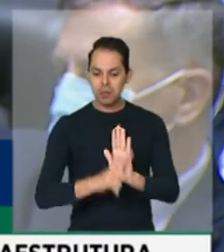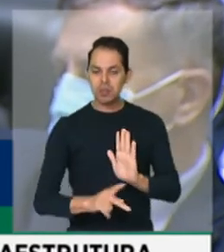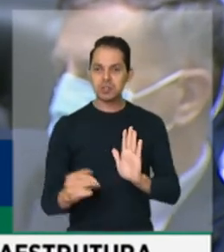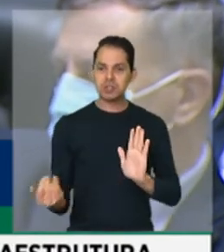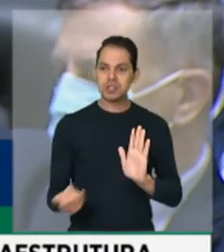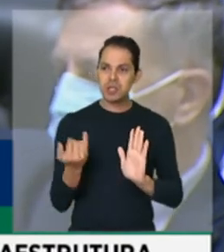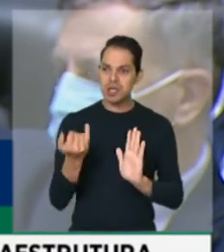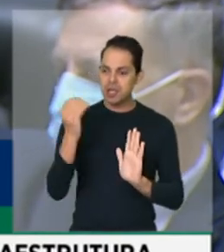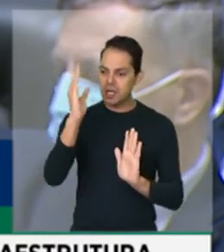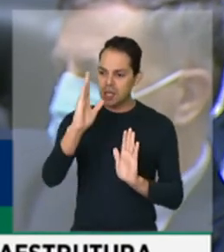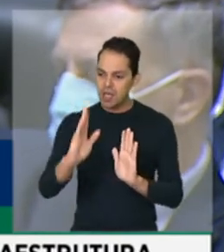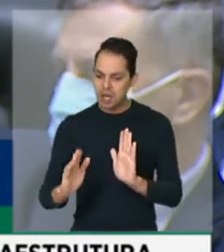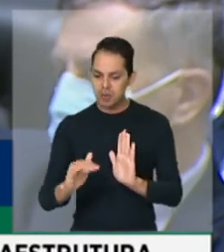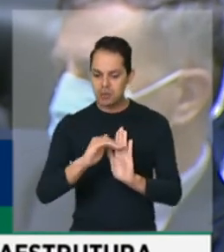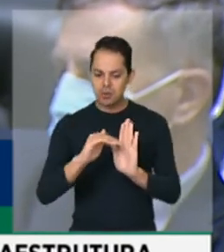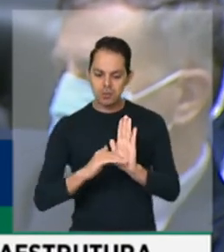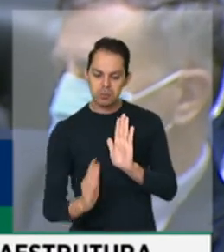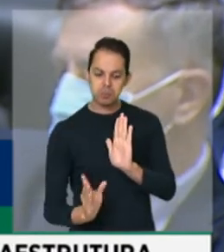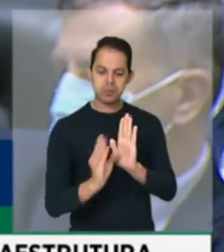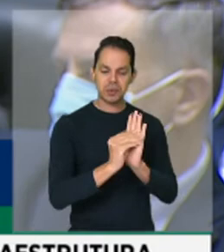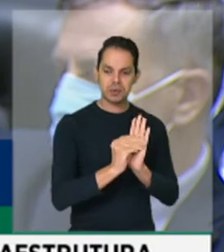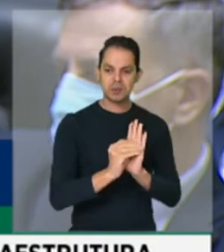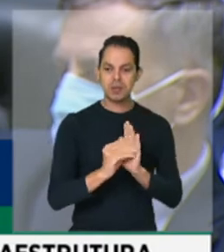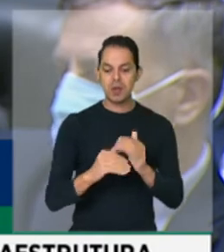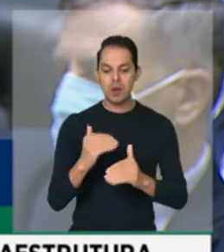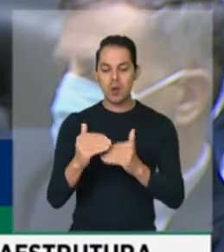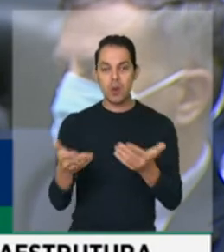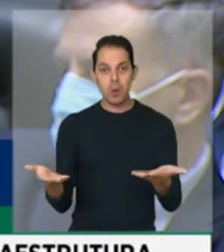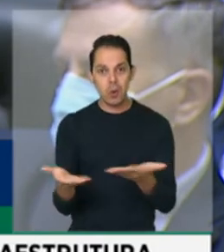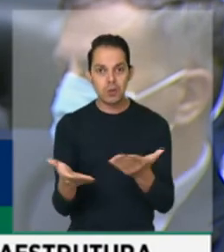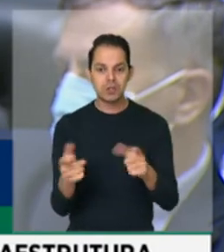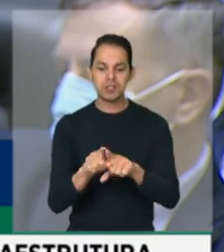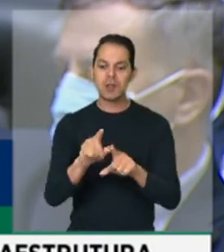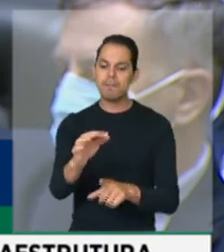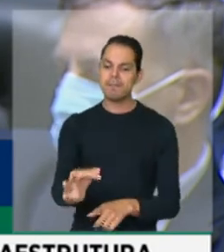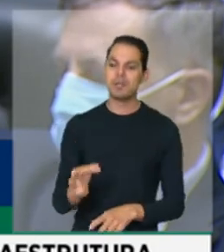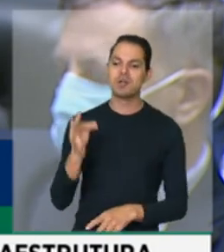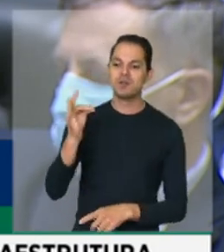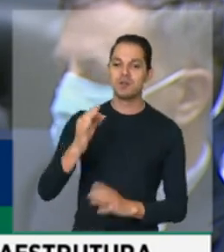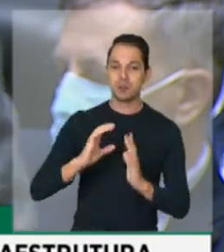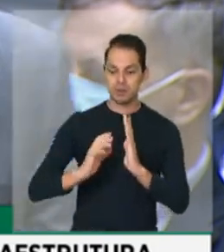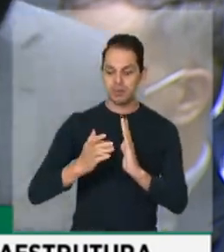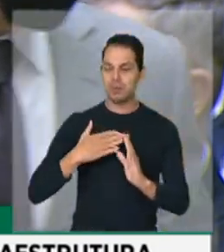Brasil, para o seu desenvolvimento, não apenas para o hoje, mas para o futuro. Cidadania, sim.